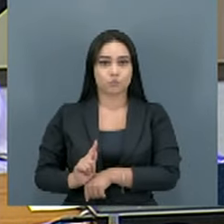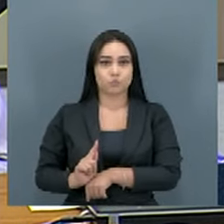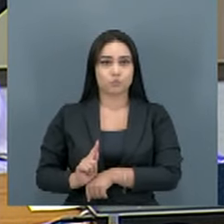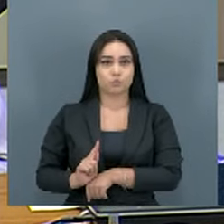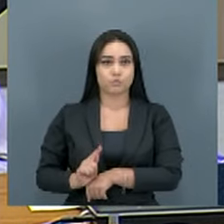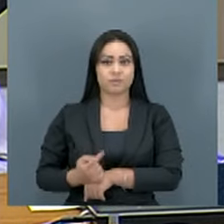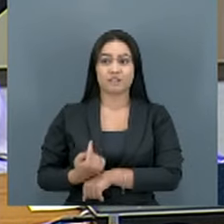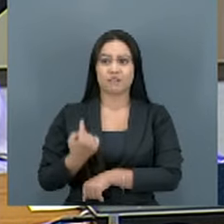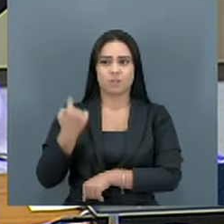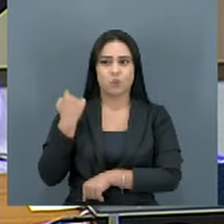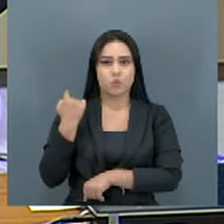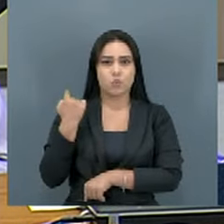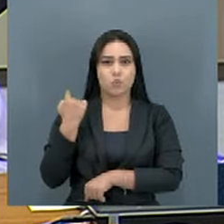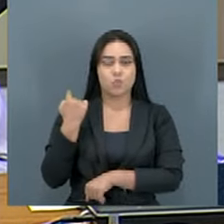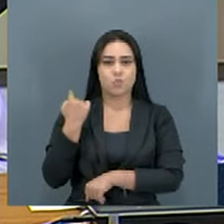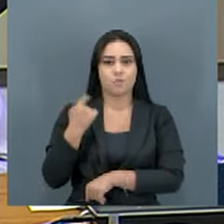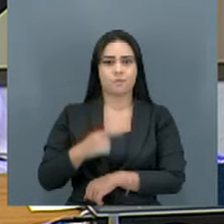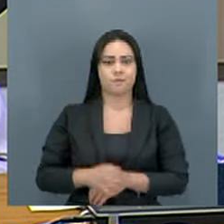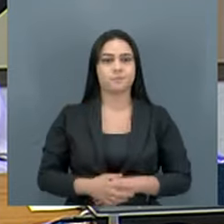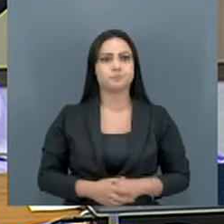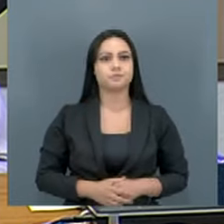Na gestão anteriores